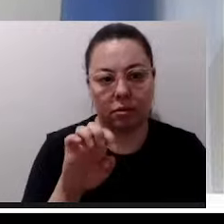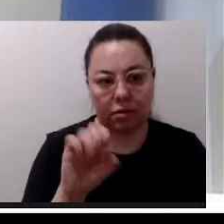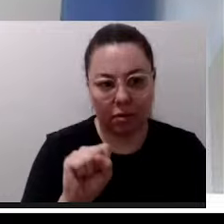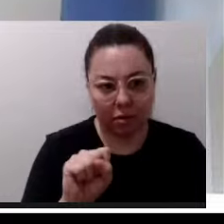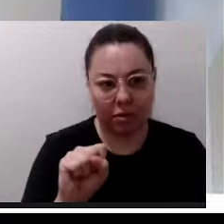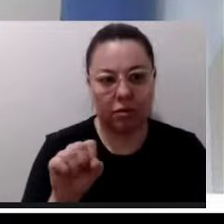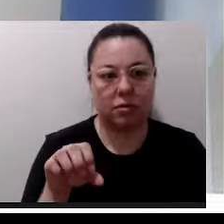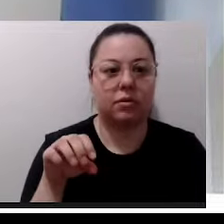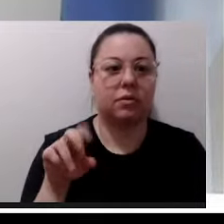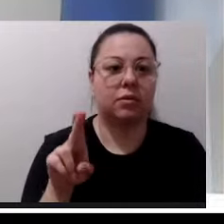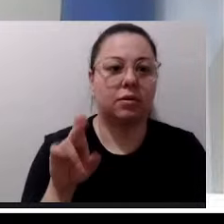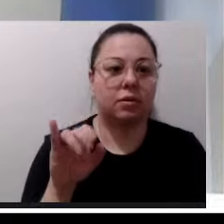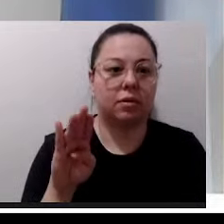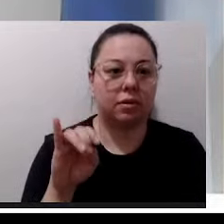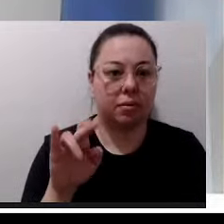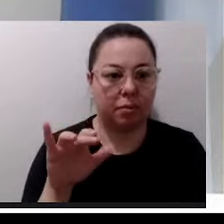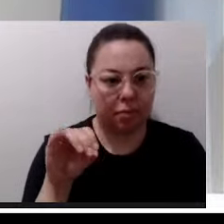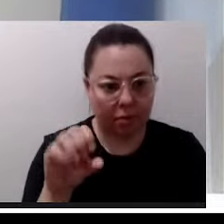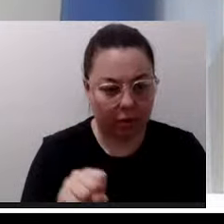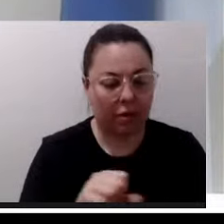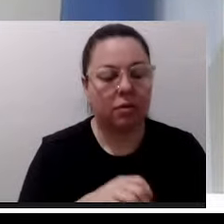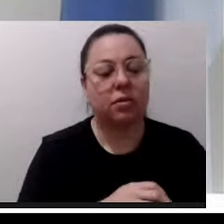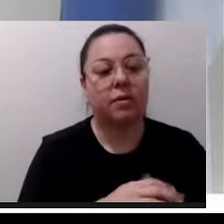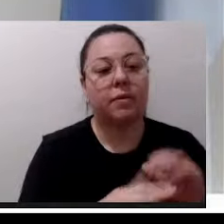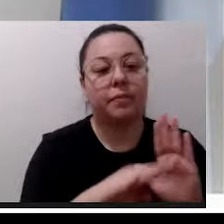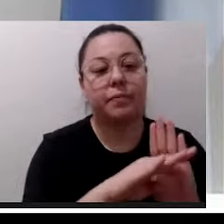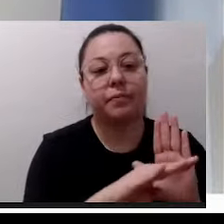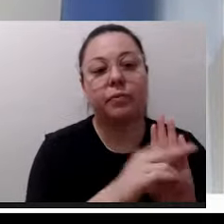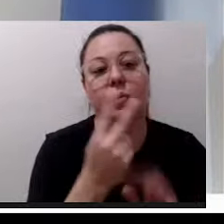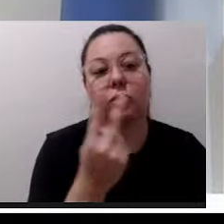Pauta, feito 2 da pauta. Processo